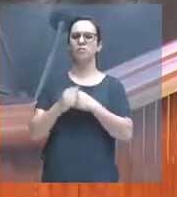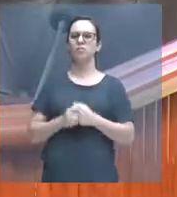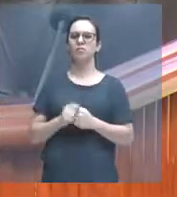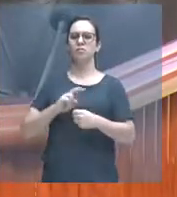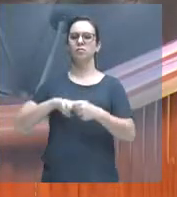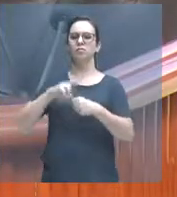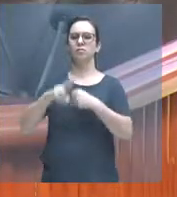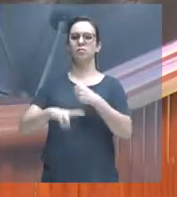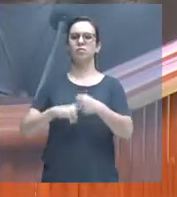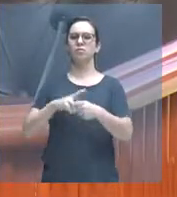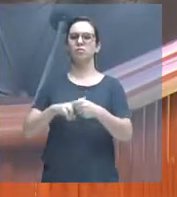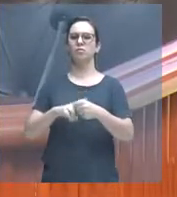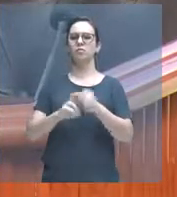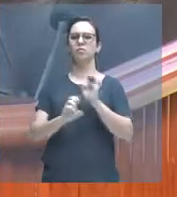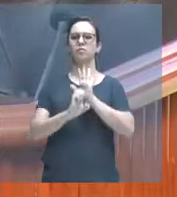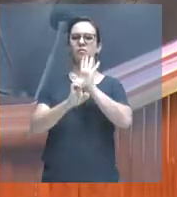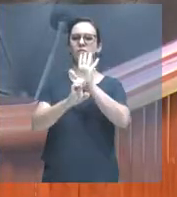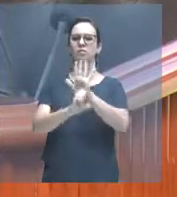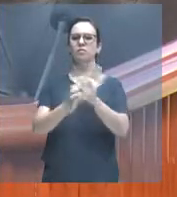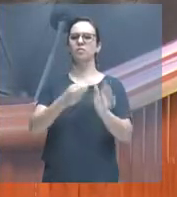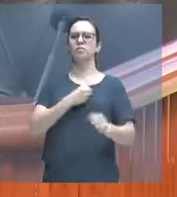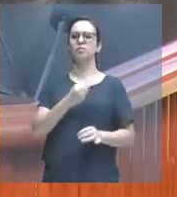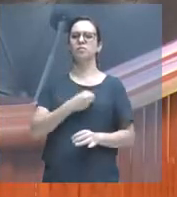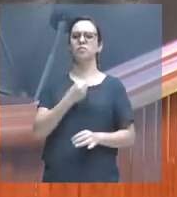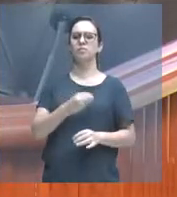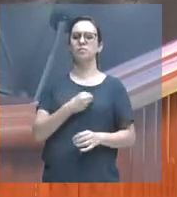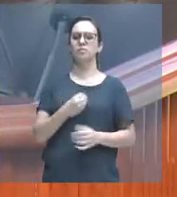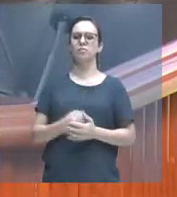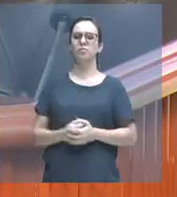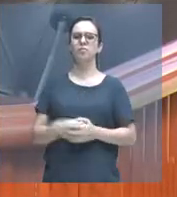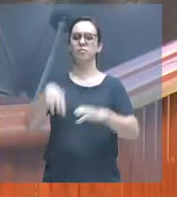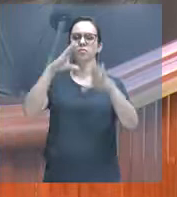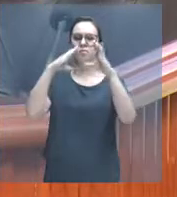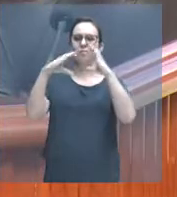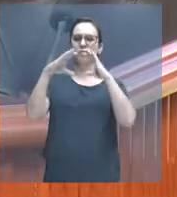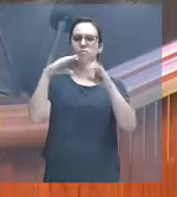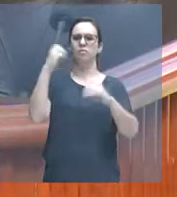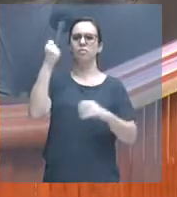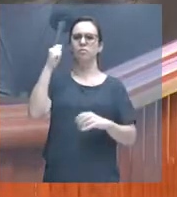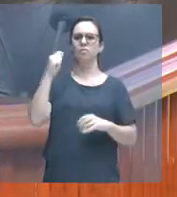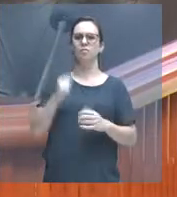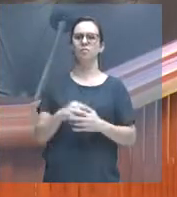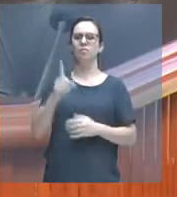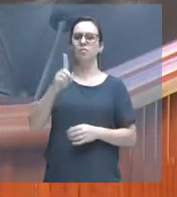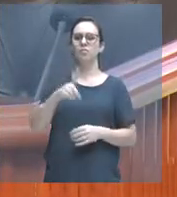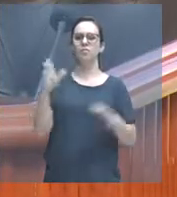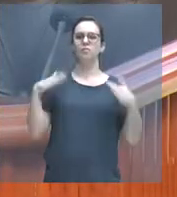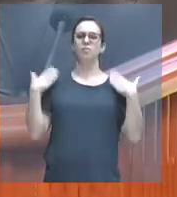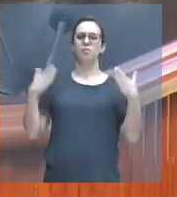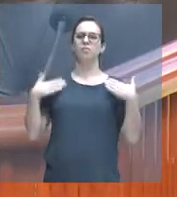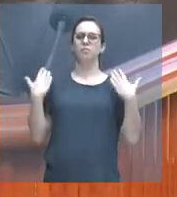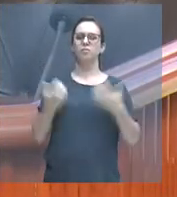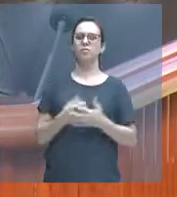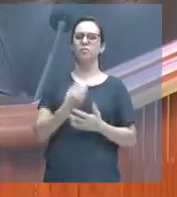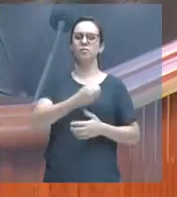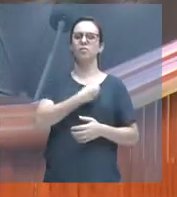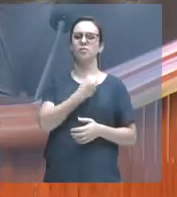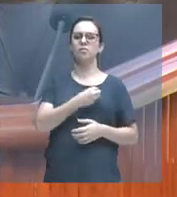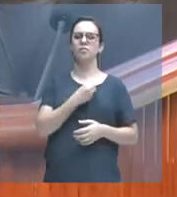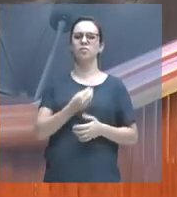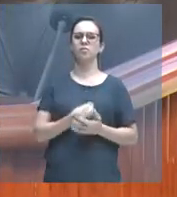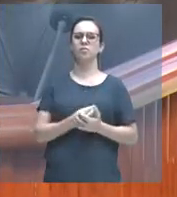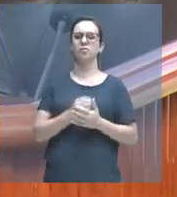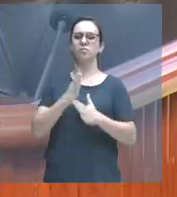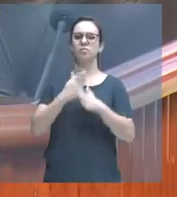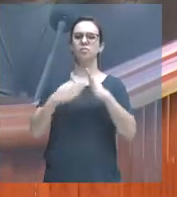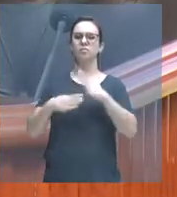Baiano para a cultura musical de Assis. É uma honra para todos nós o convívio e a sua contribuição para a vida